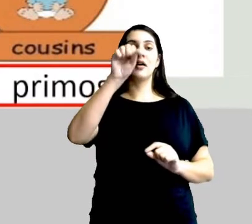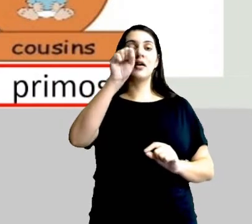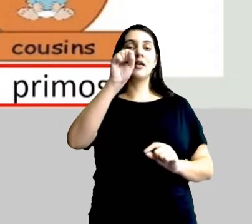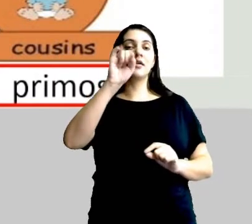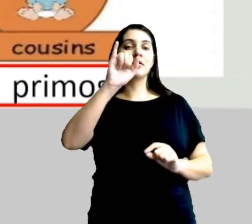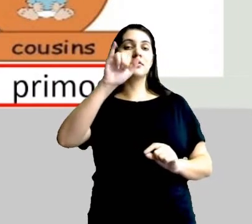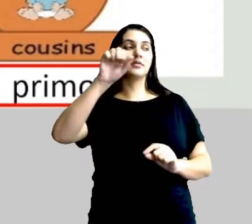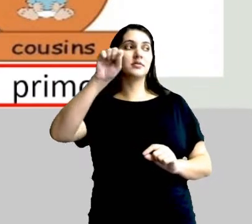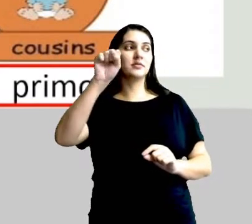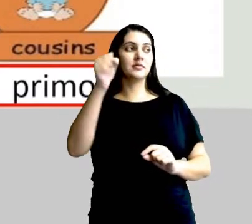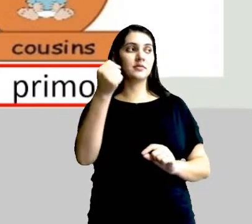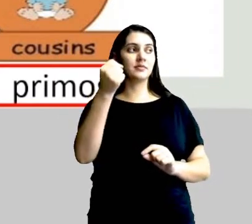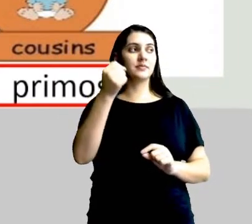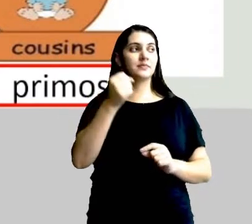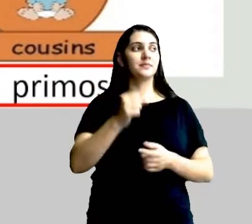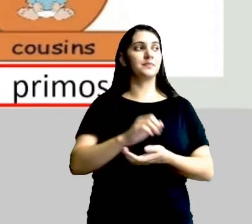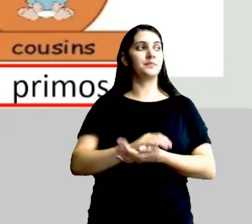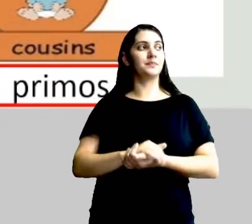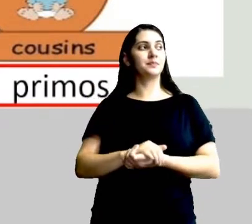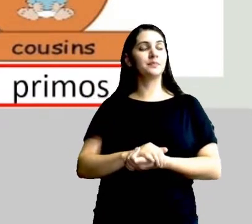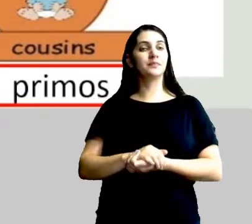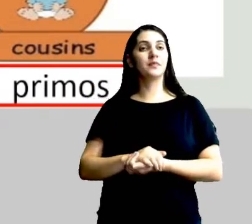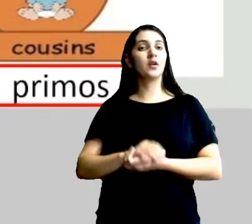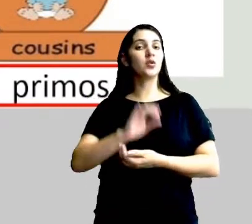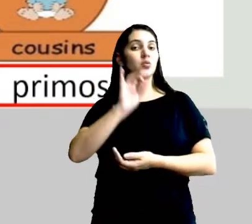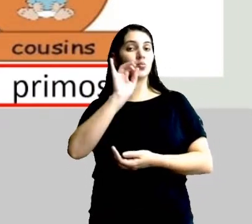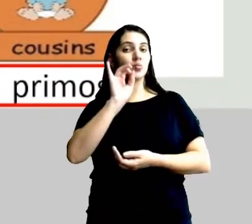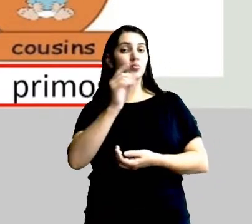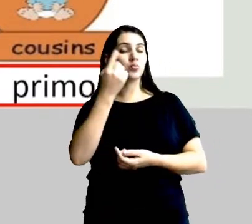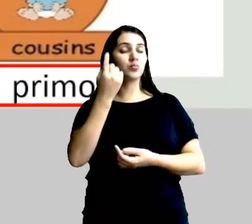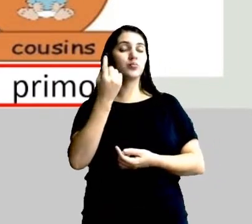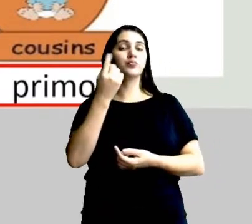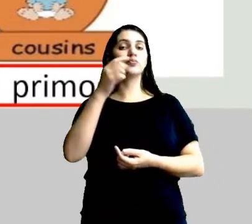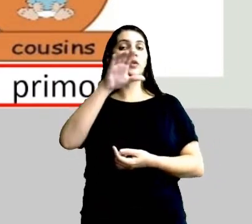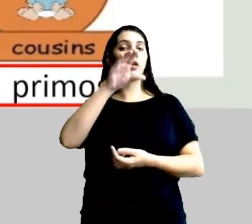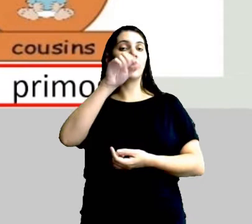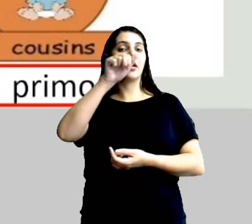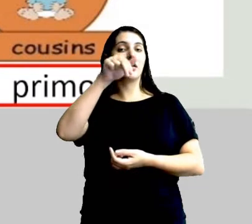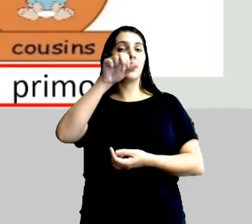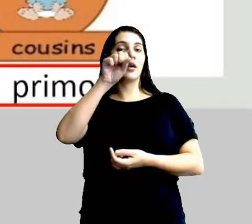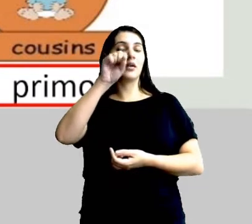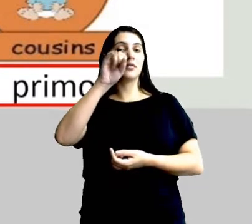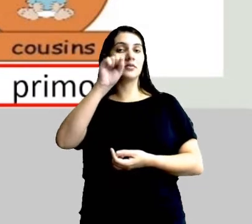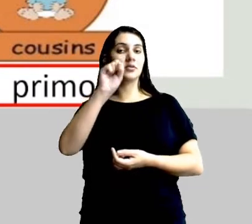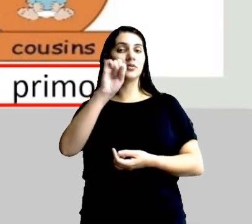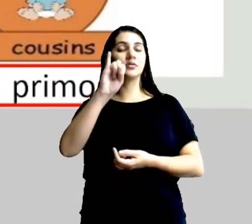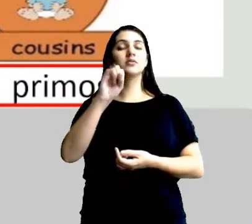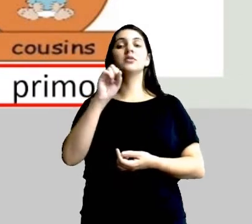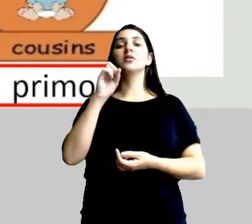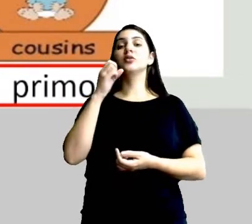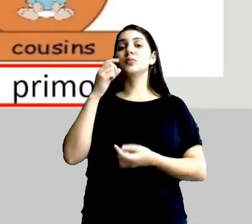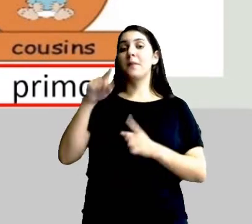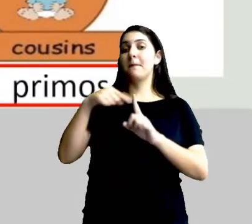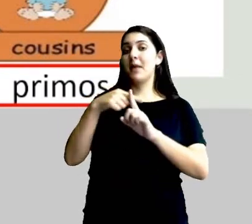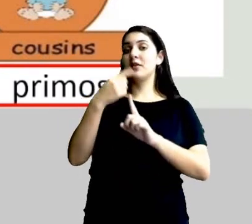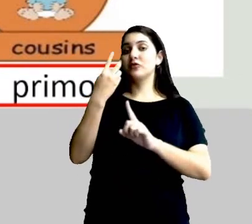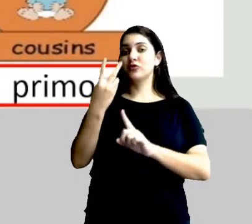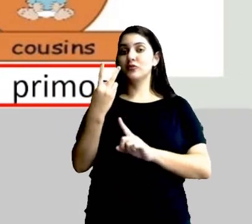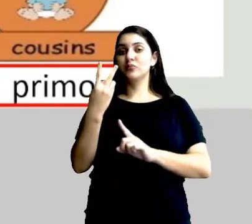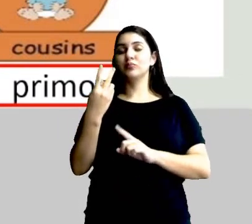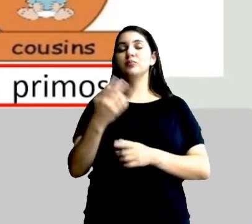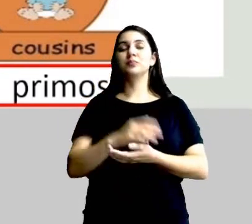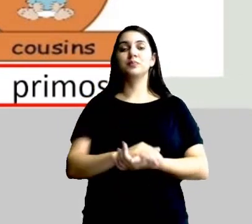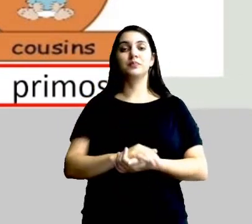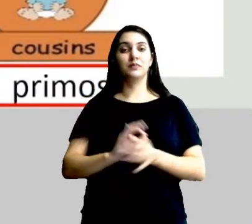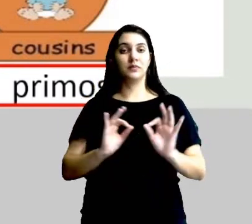S no final. Cousin, quando estiver apenas um, e cousins, quando tiver mais de um.